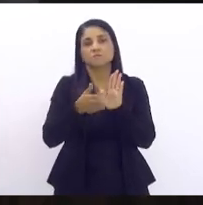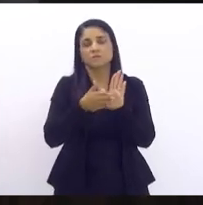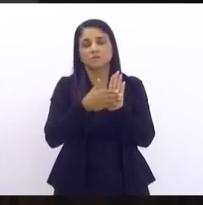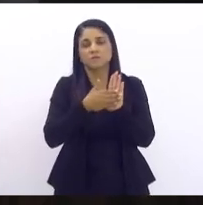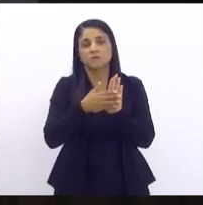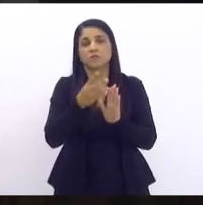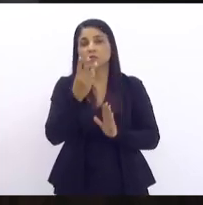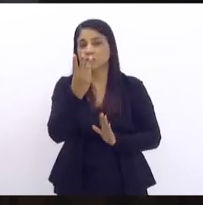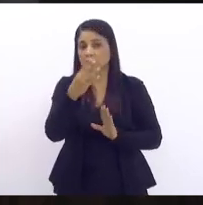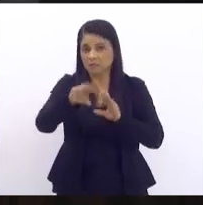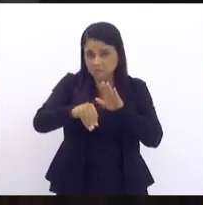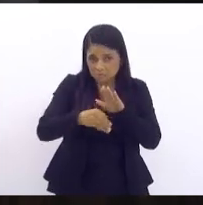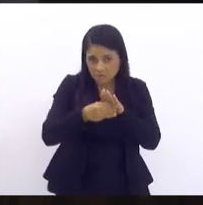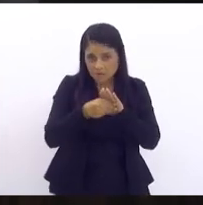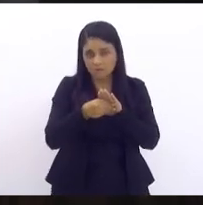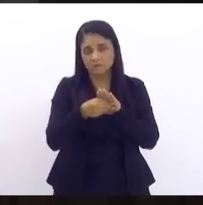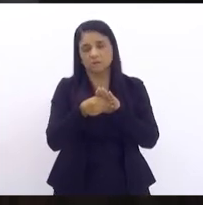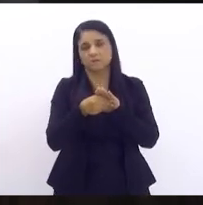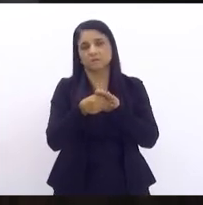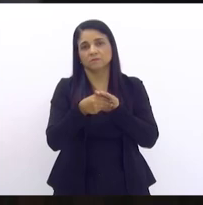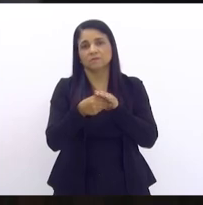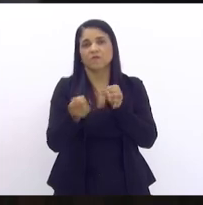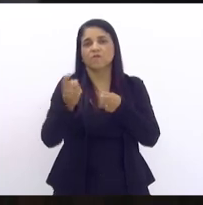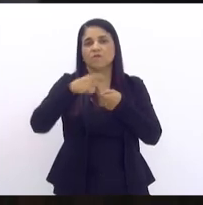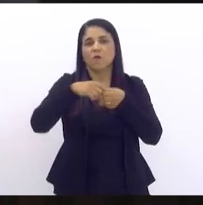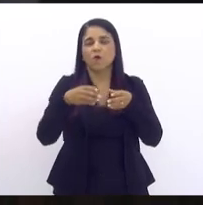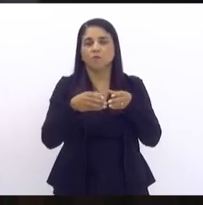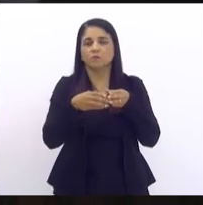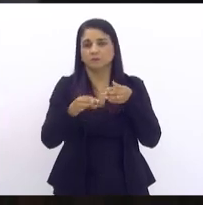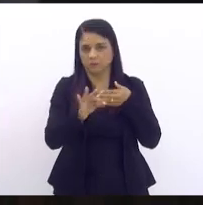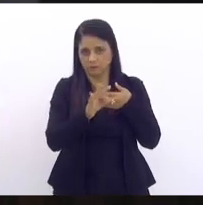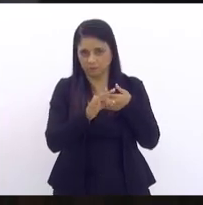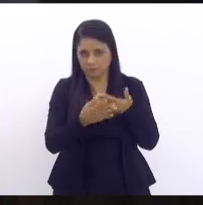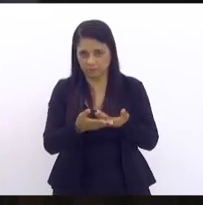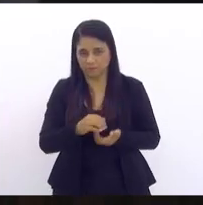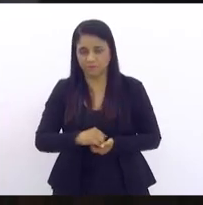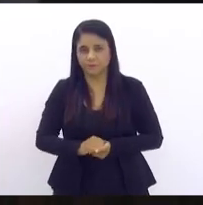proposta recebeu 3 emendas e retorna às comissões técnicas.